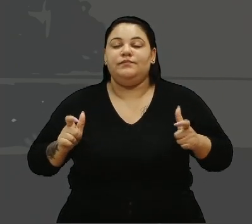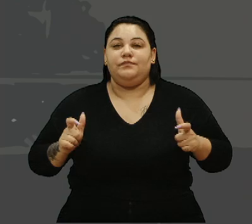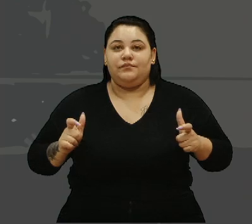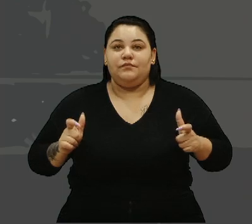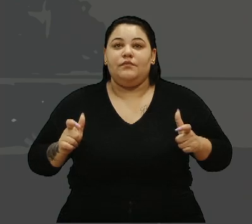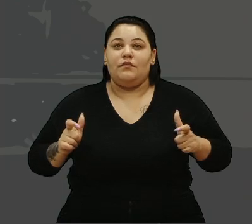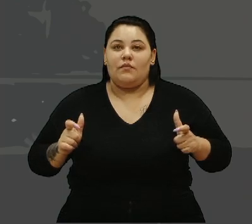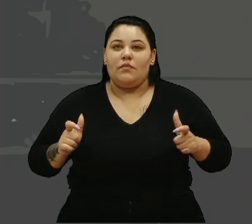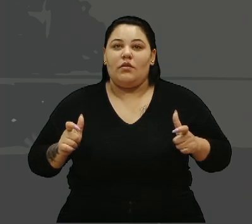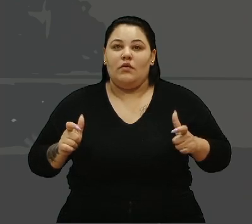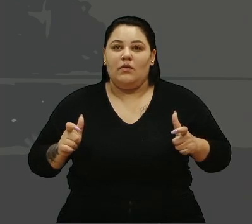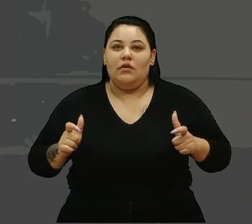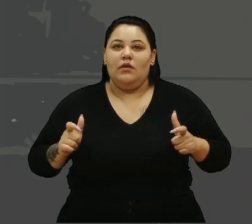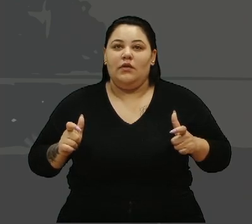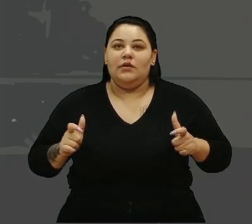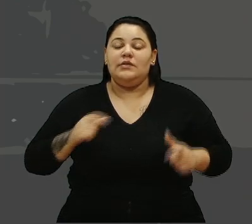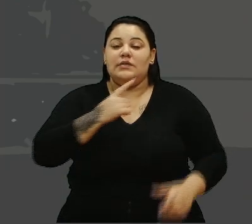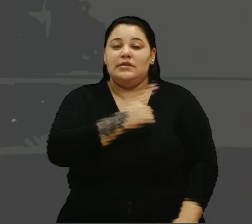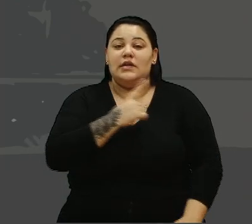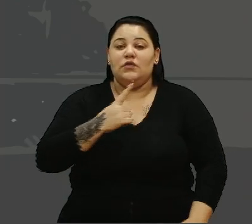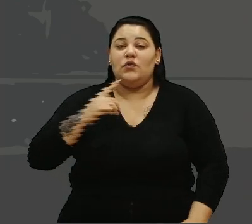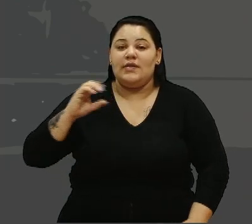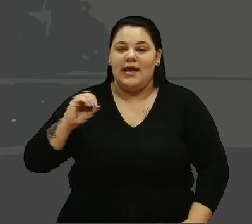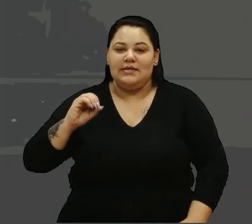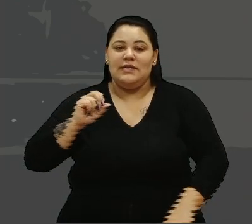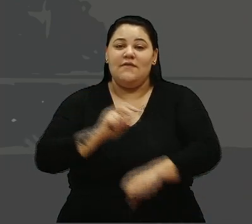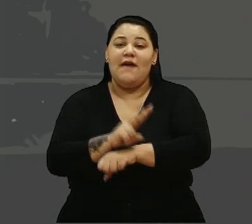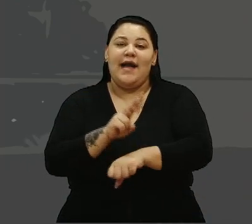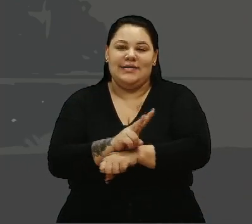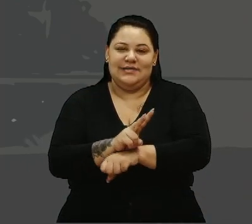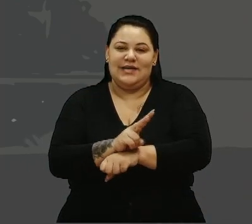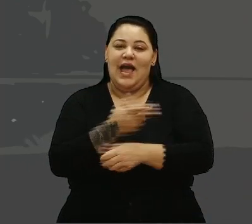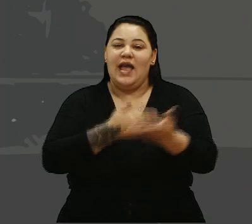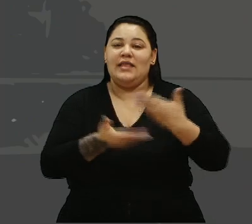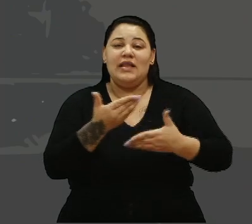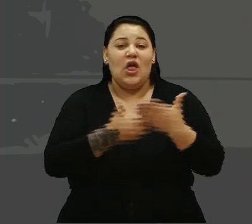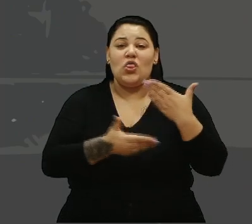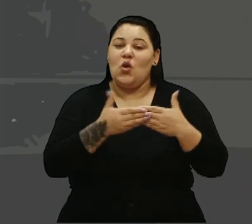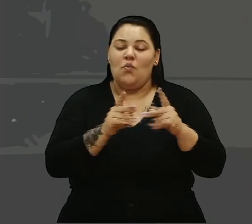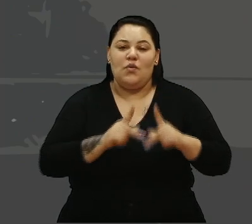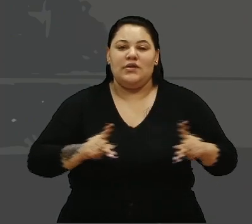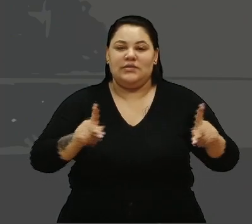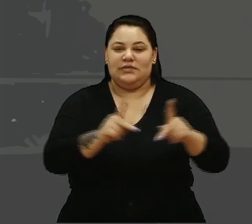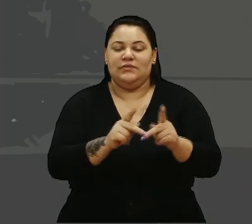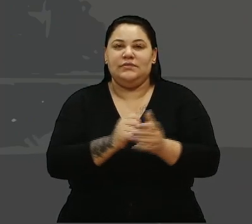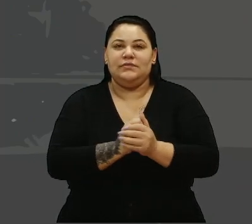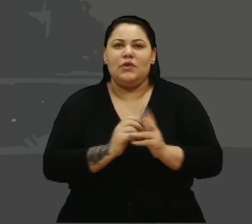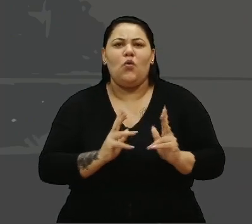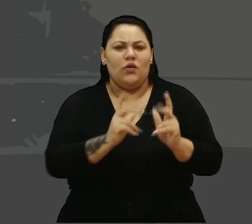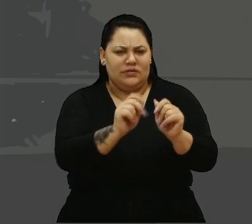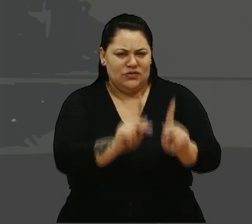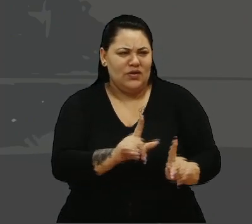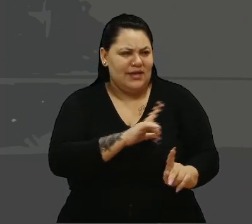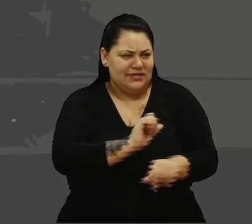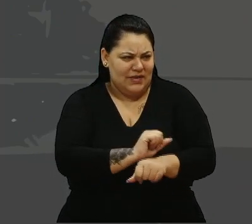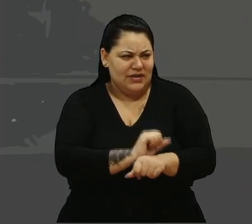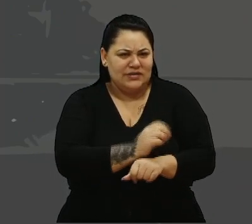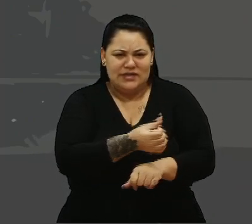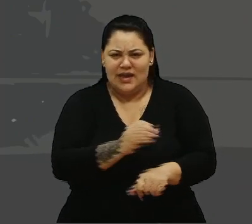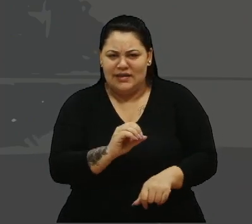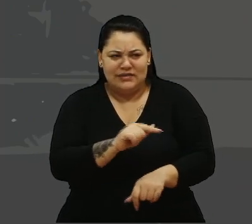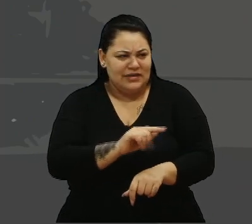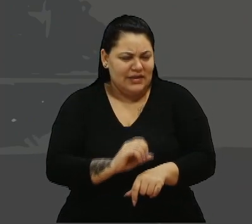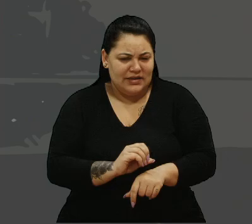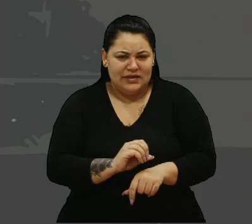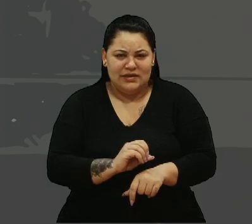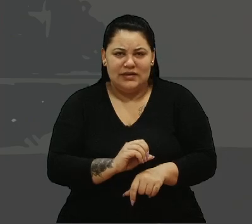chegariam a 110 vagas, atendendo a toda... Hoje nós temos quantas pessoas nas UPAs? 60, 70, 80? Então